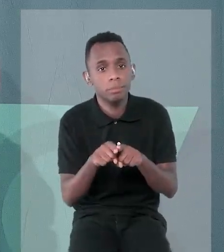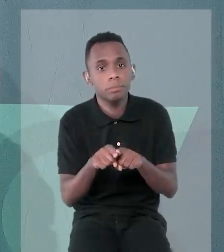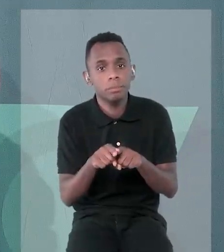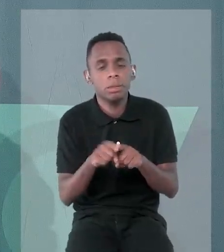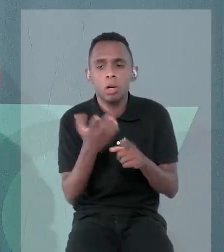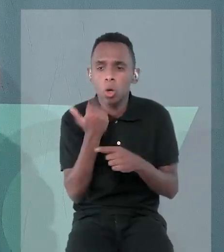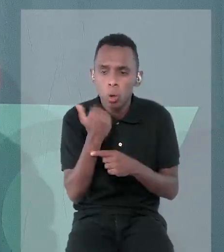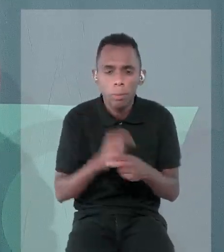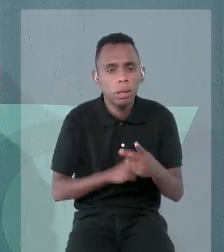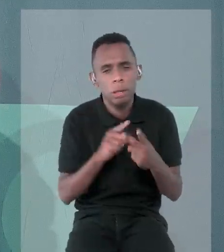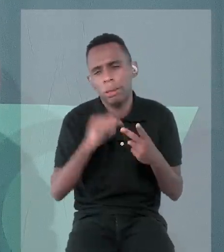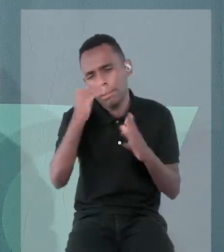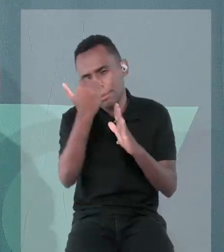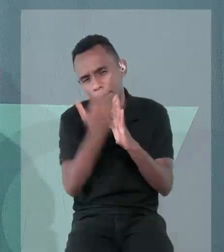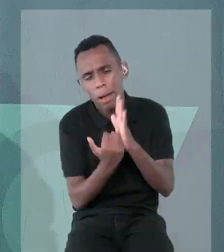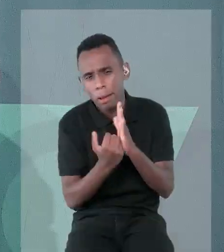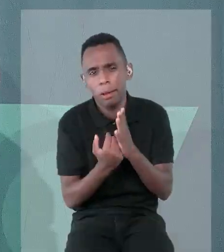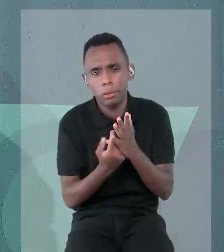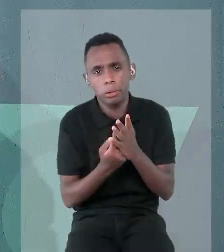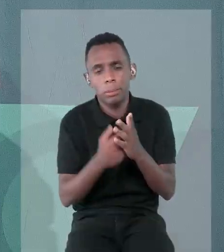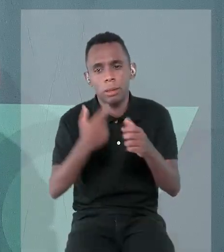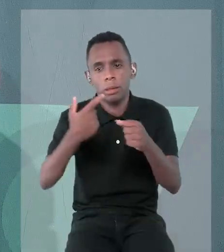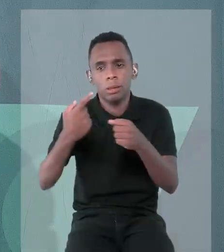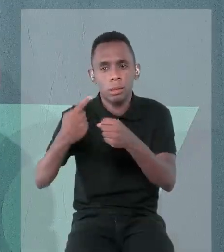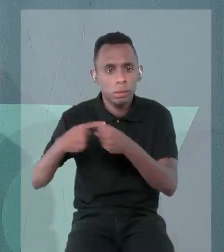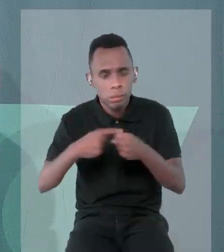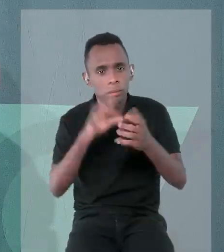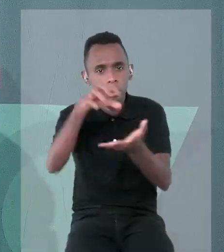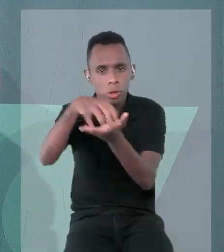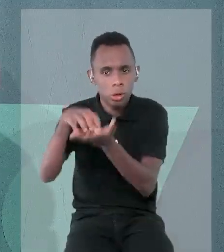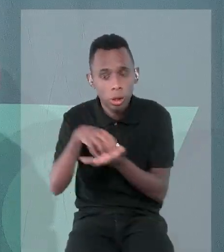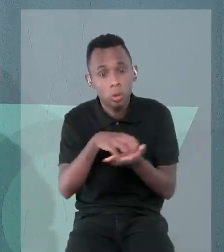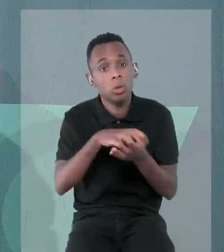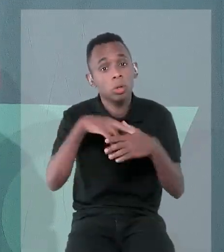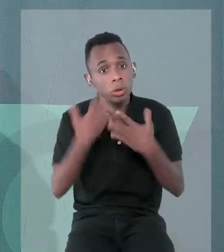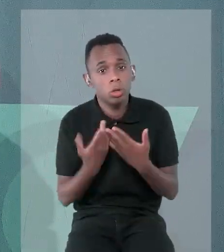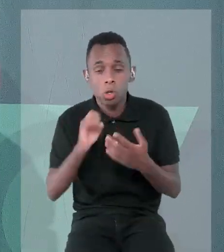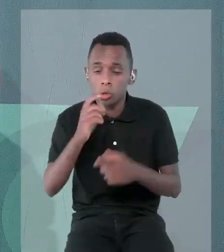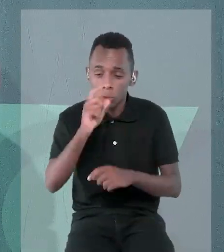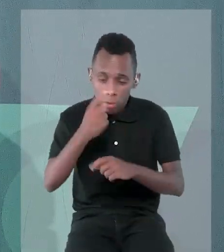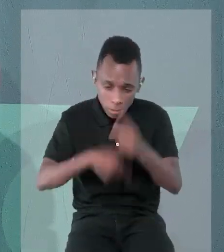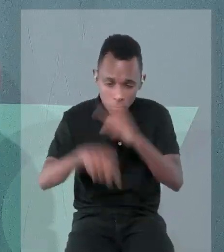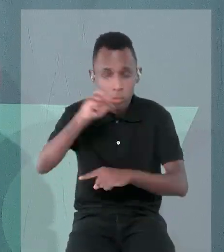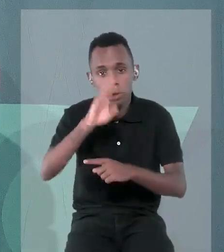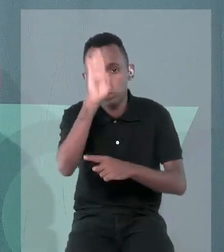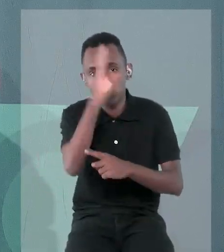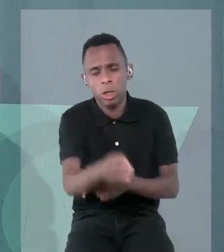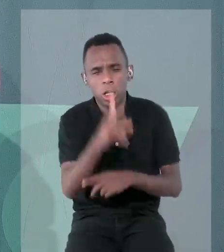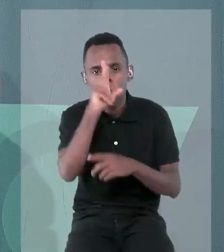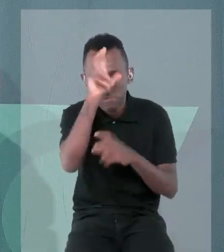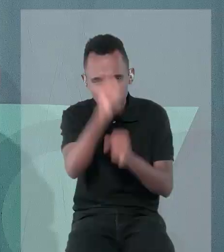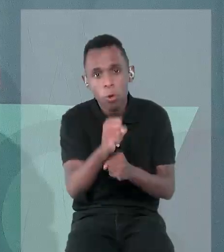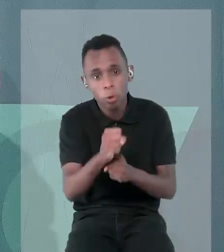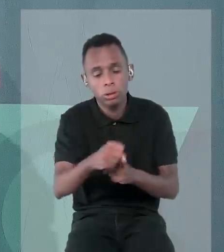muita comida, muito mais barato para centros urbanos, pequenos centros urbanos. Então, a gente vai ter uma transformação indireta muito